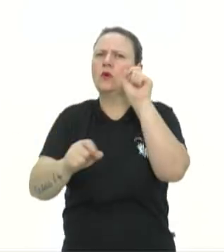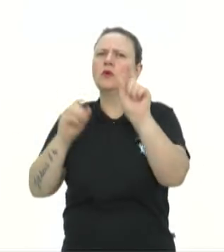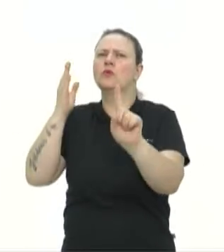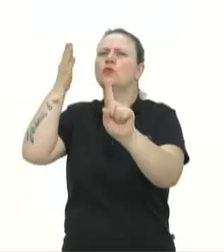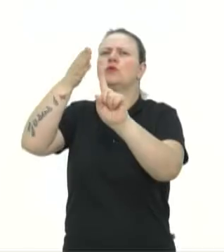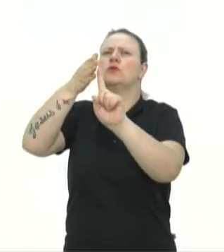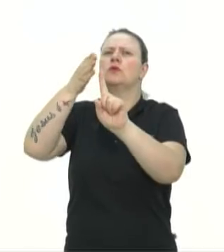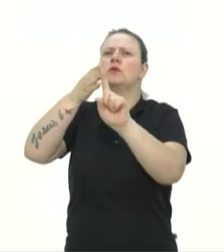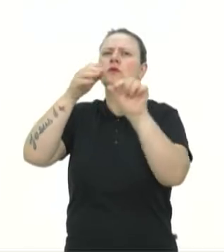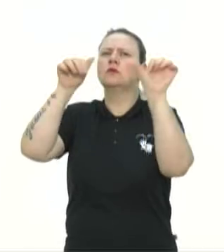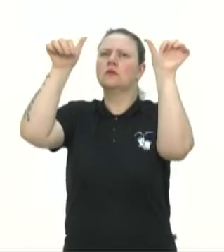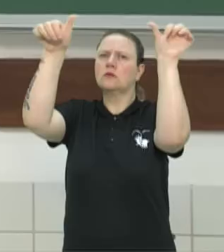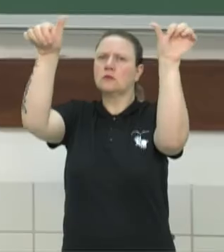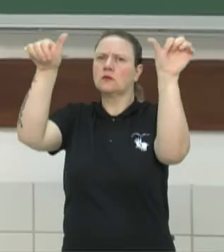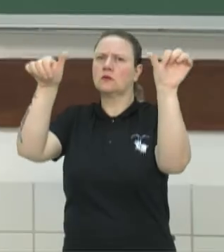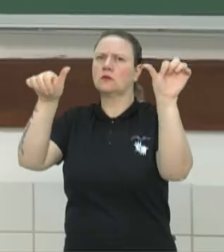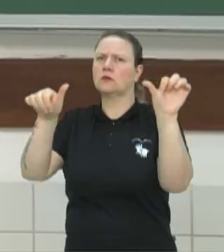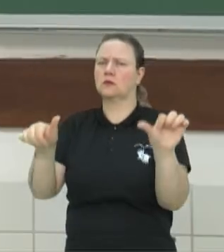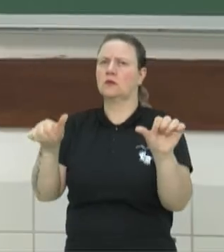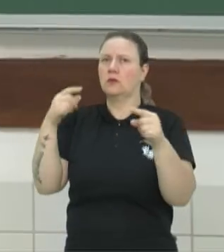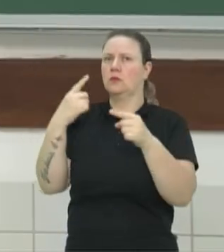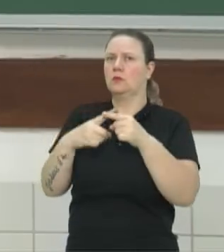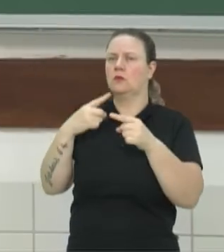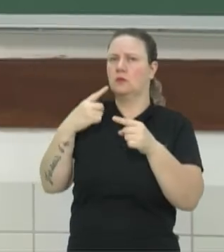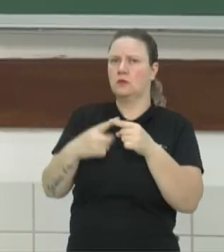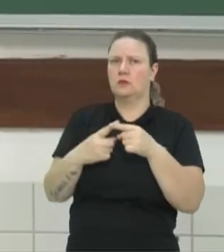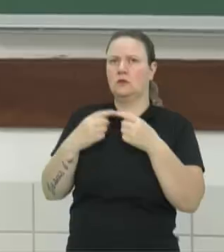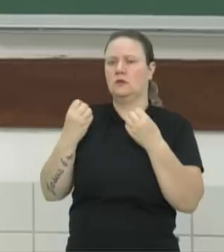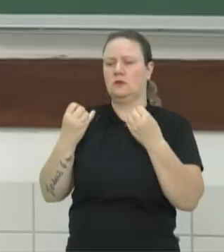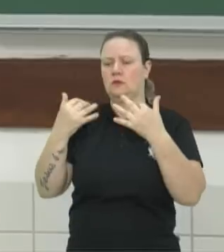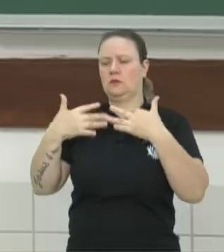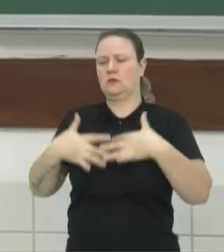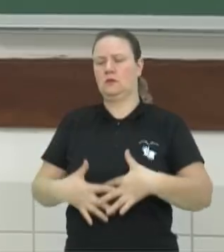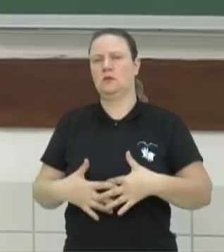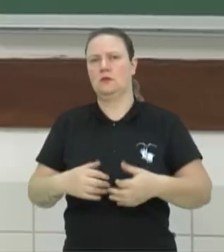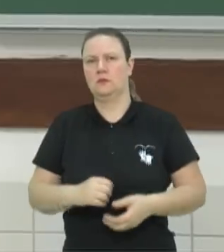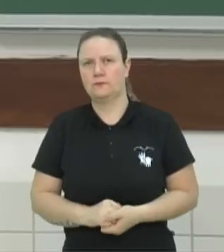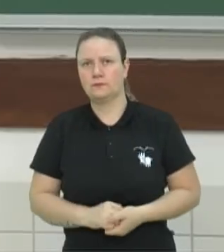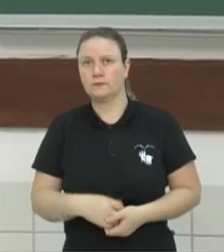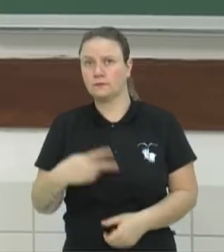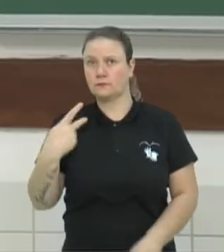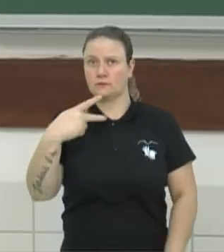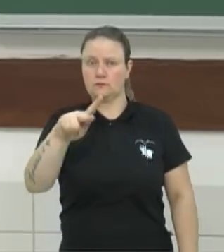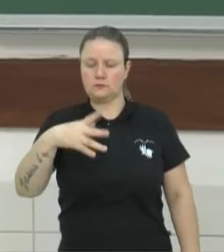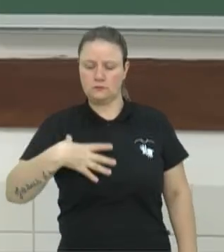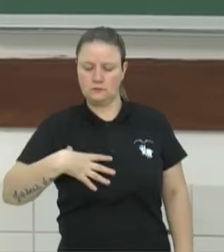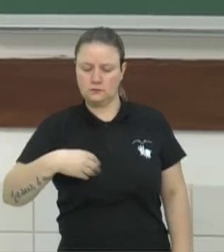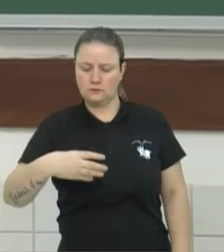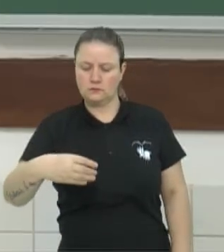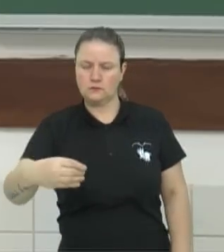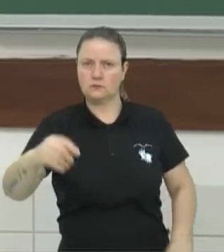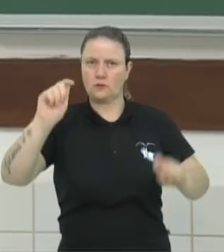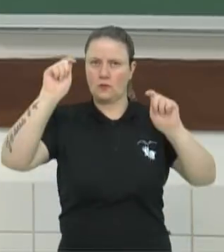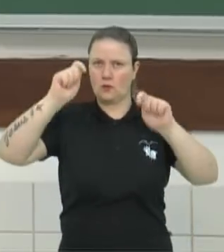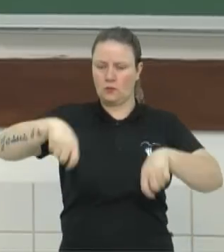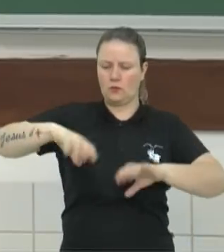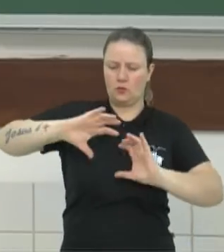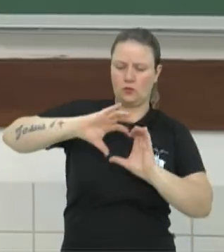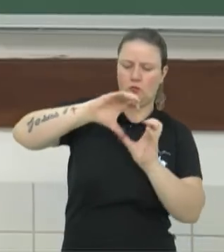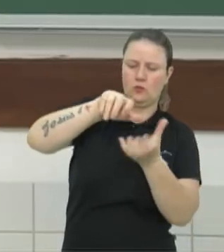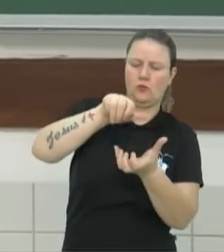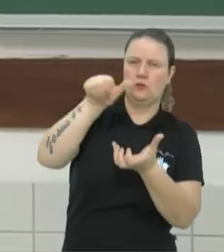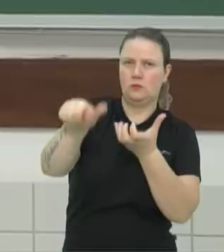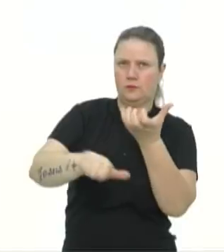desse cartaz? Por que está escrito ali, sua geração pode mudar o mundo? Vamos escolher uma